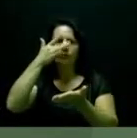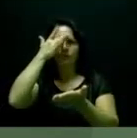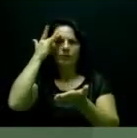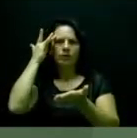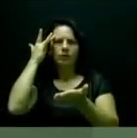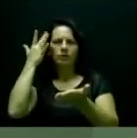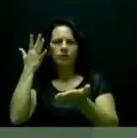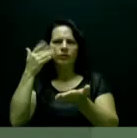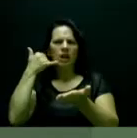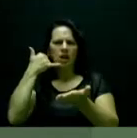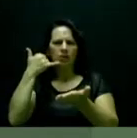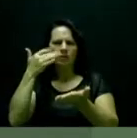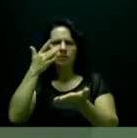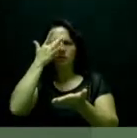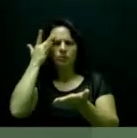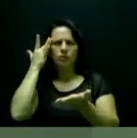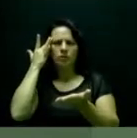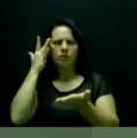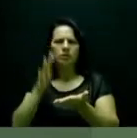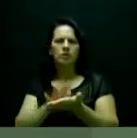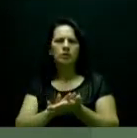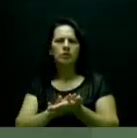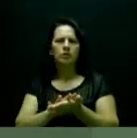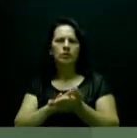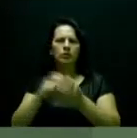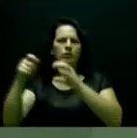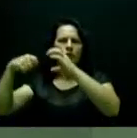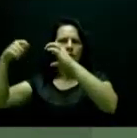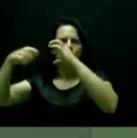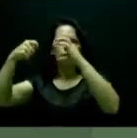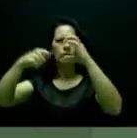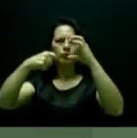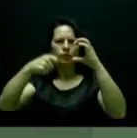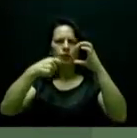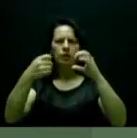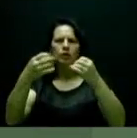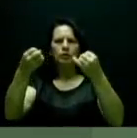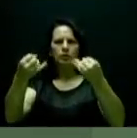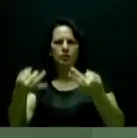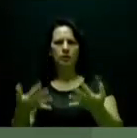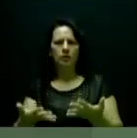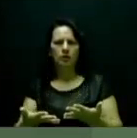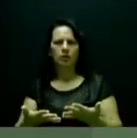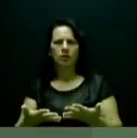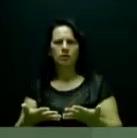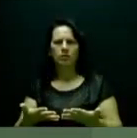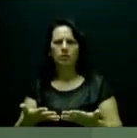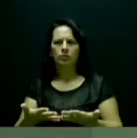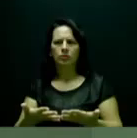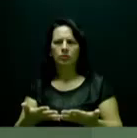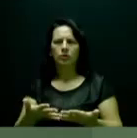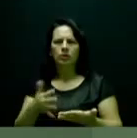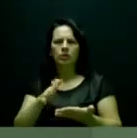cidadãos. Eu fiz um vídeo explicando, né, que é, inclusive,